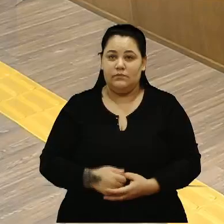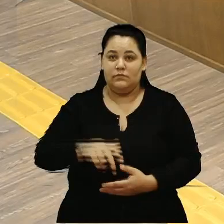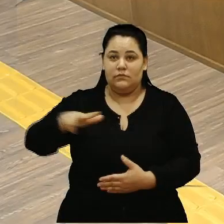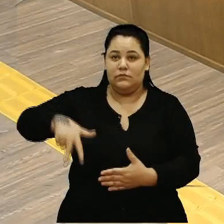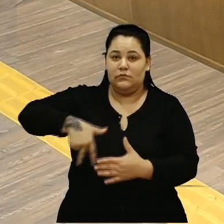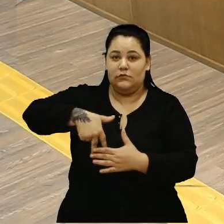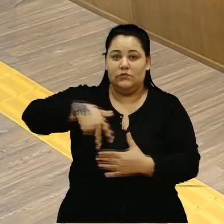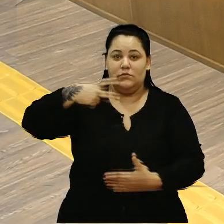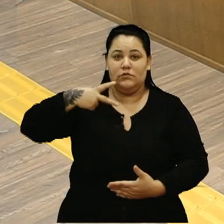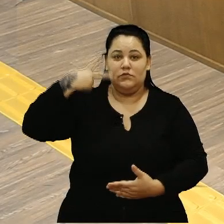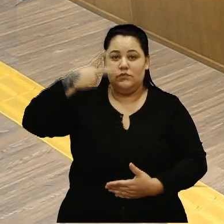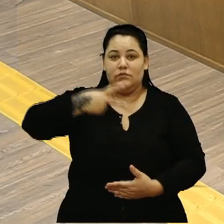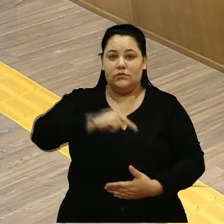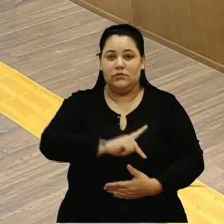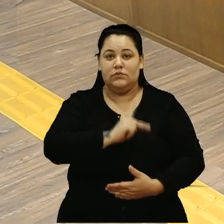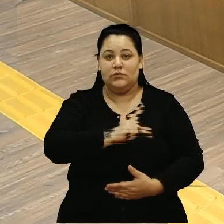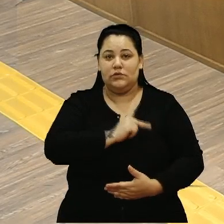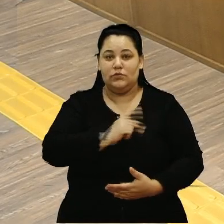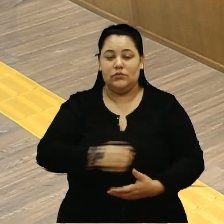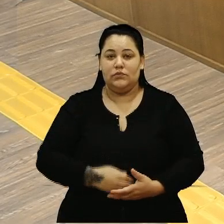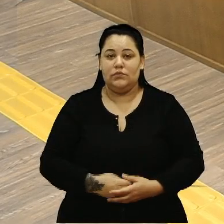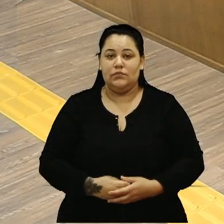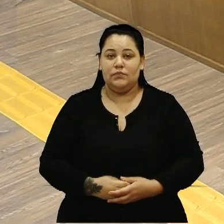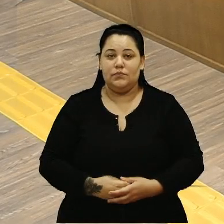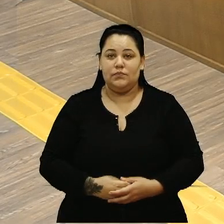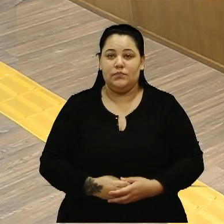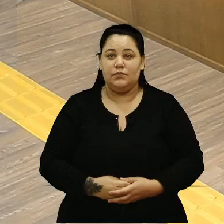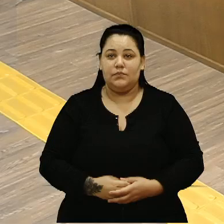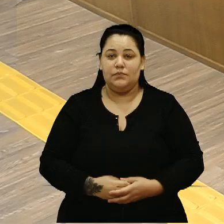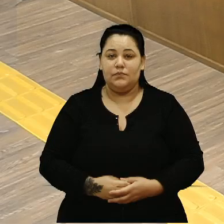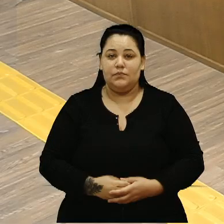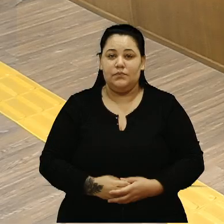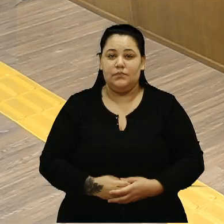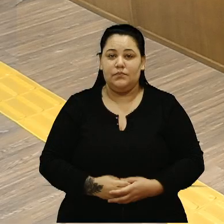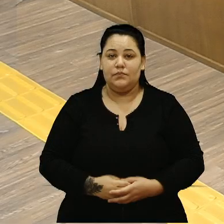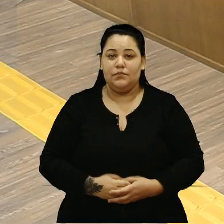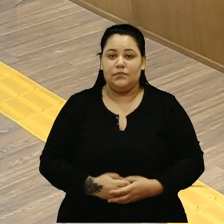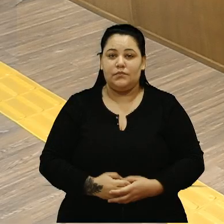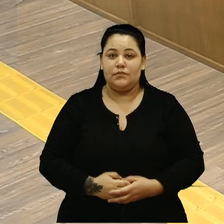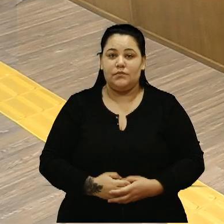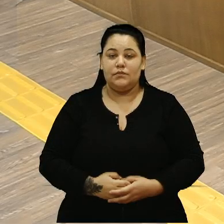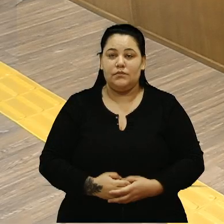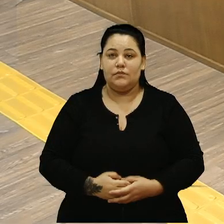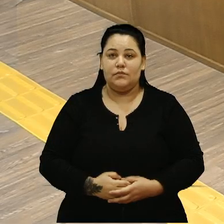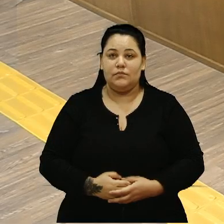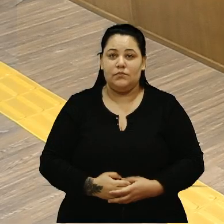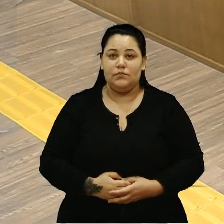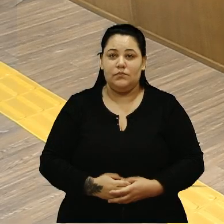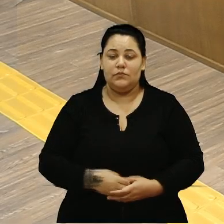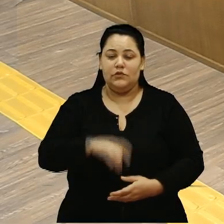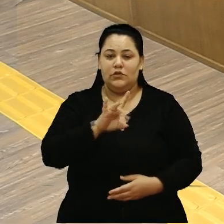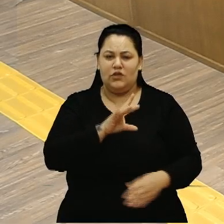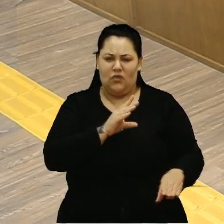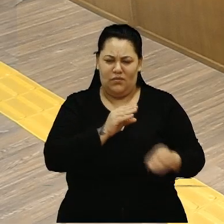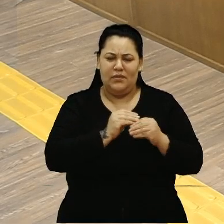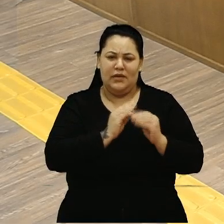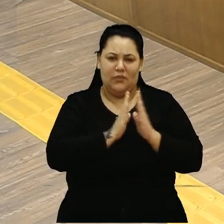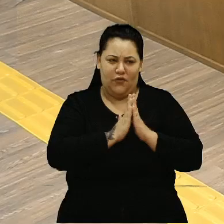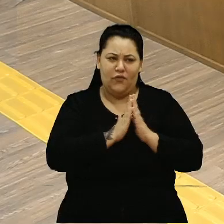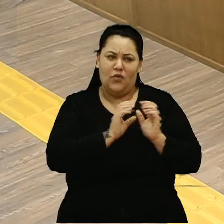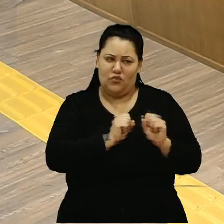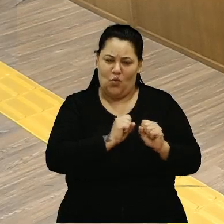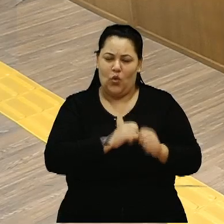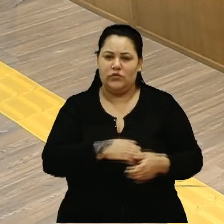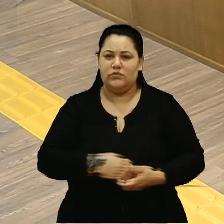Tribuna, vereador Pedro Rodrigues. Na tribuna, vereador Pedro Rodrigues. Pequena parte, vereador, quando possível.